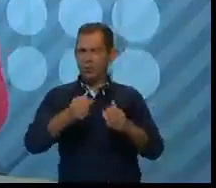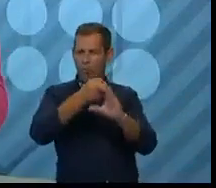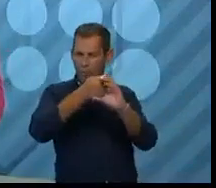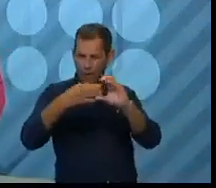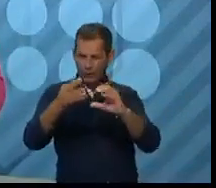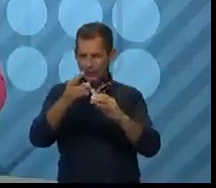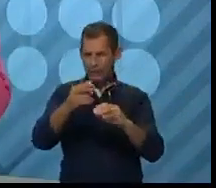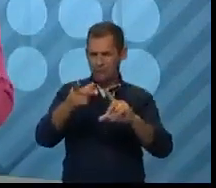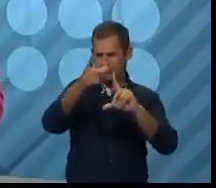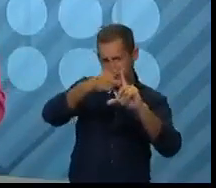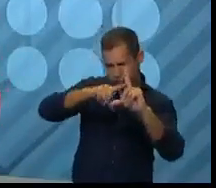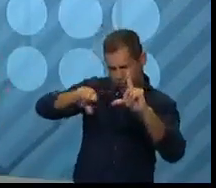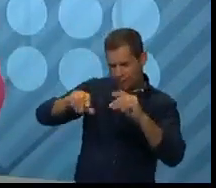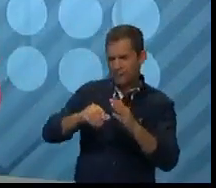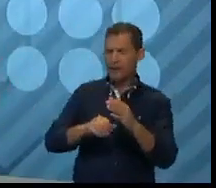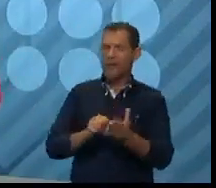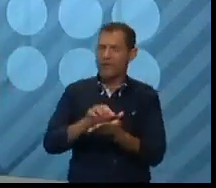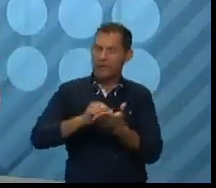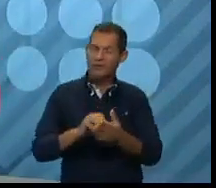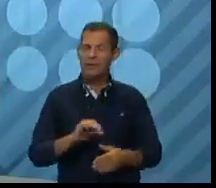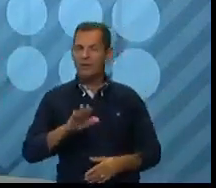irá gastar aproximadamente